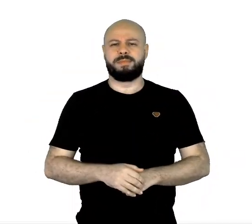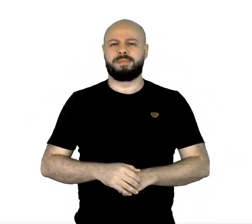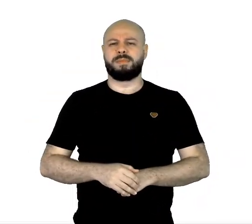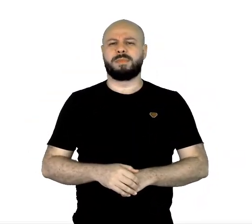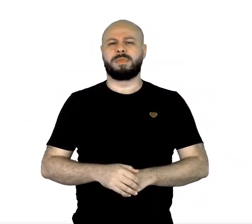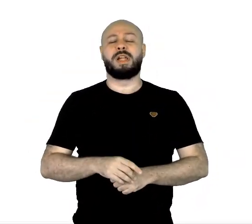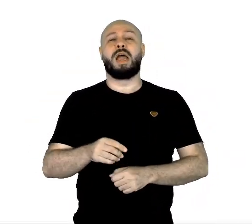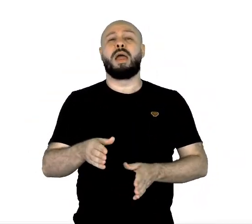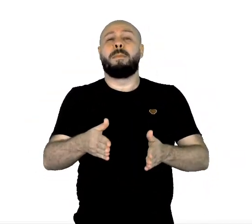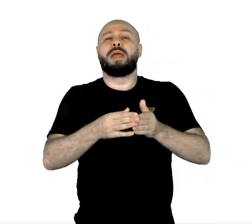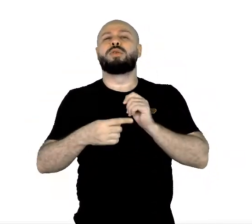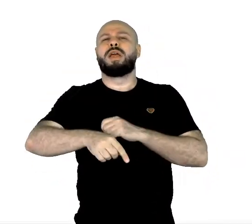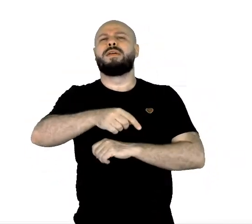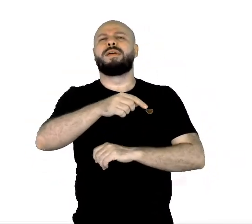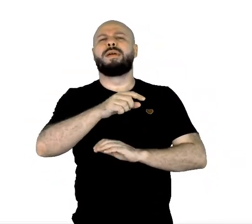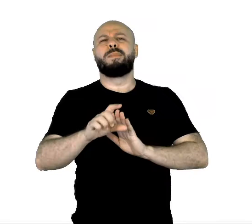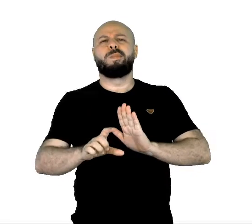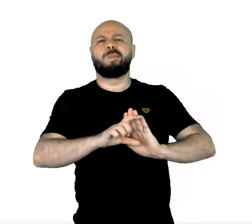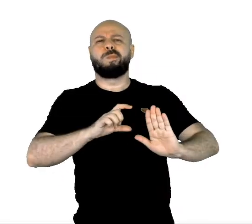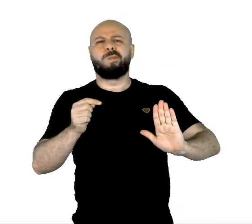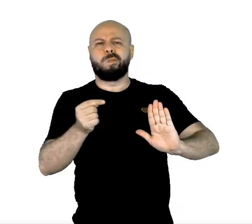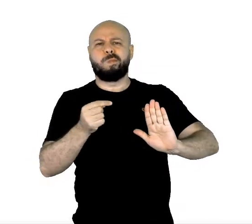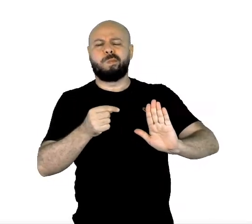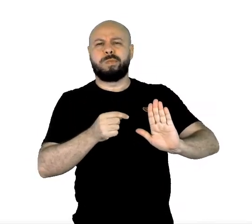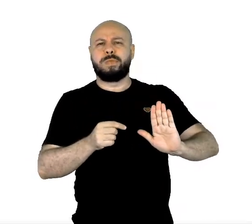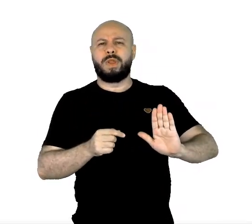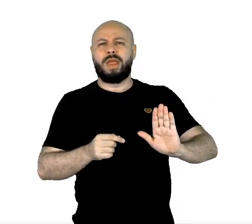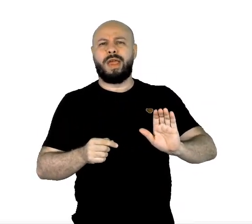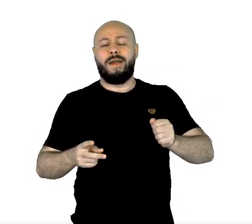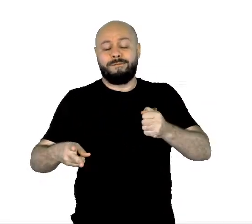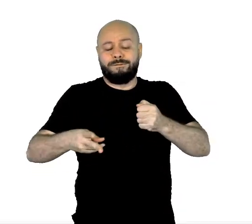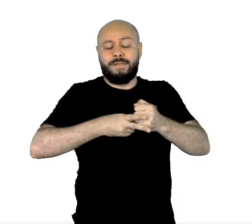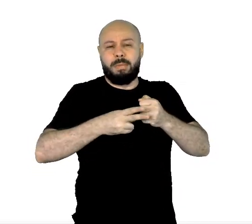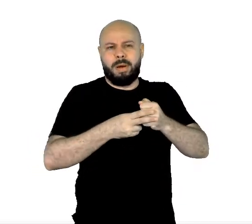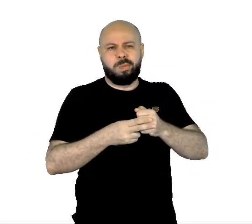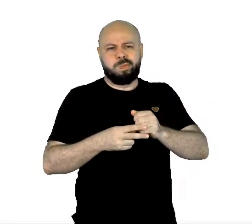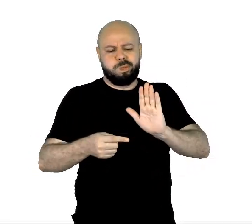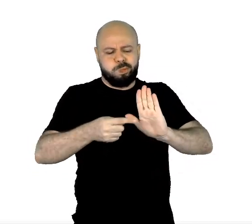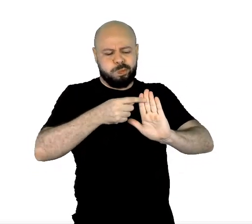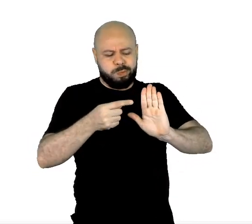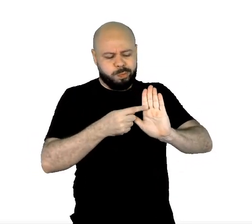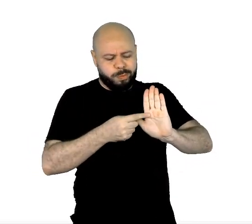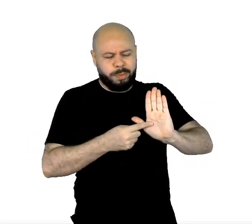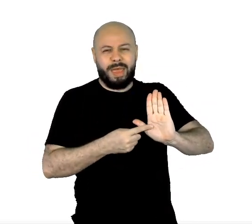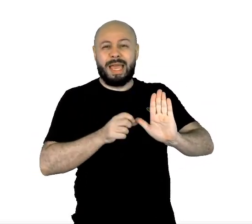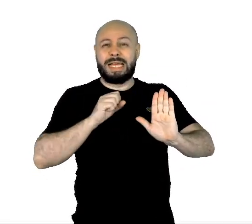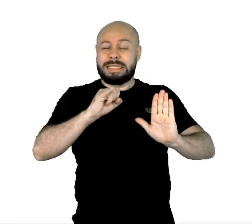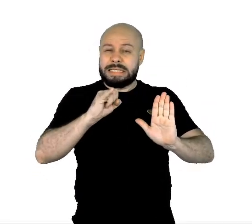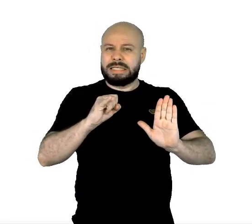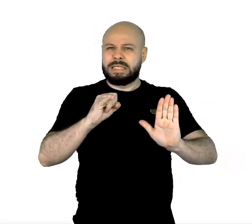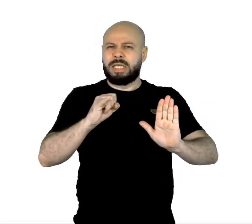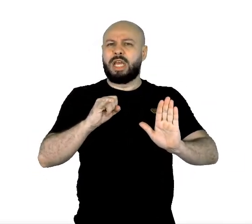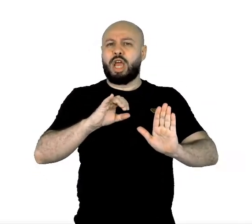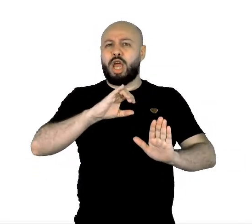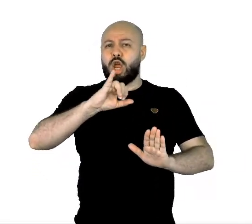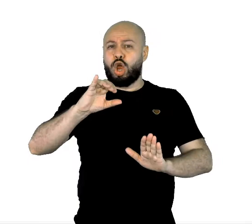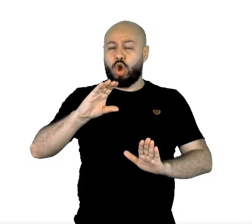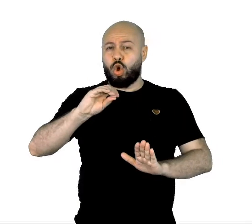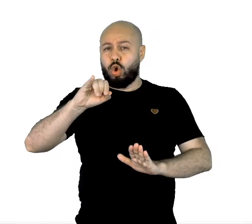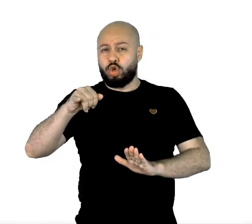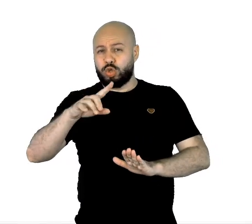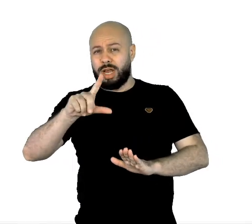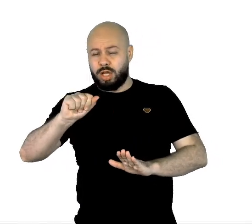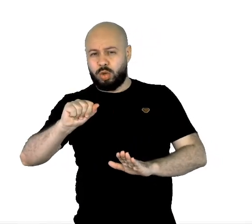pede para vocês localizarem os verbos e indicar se eles estão conjugados no presente do modo